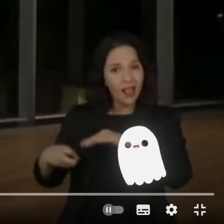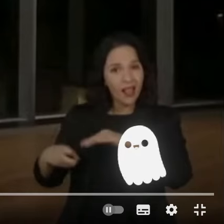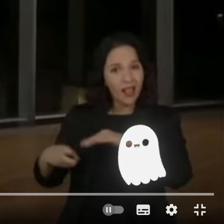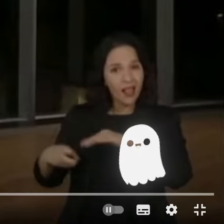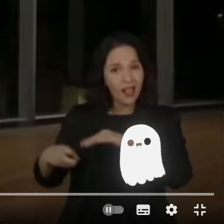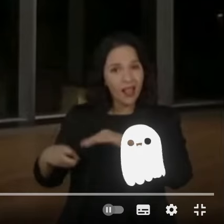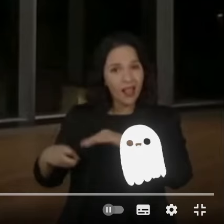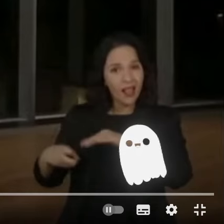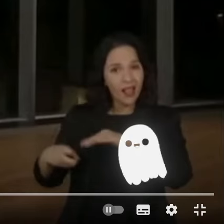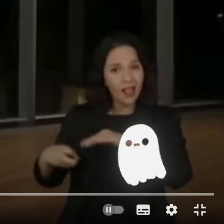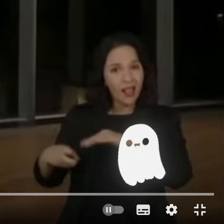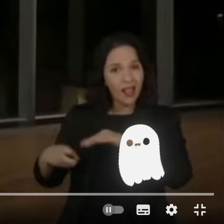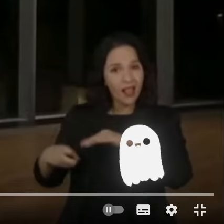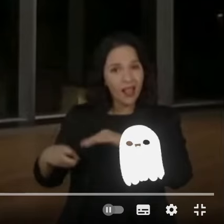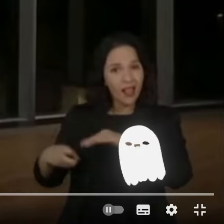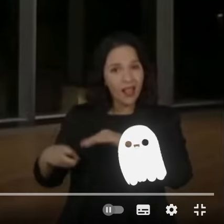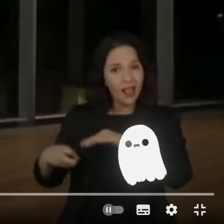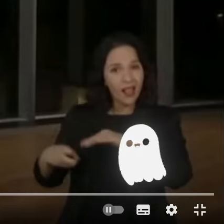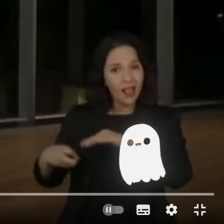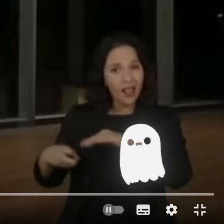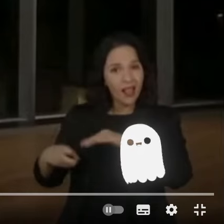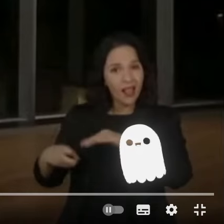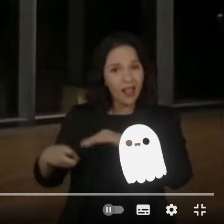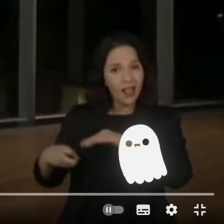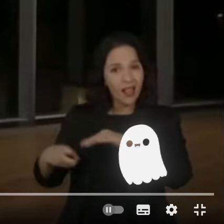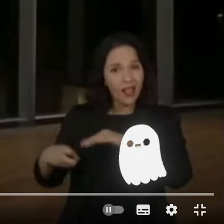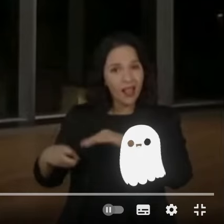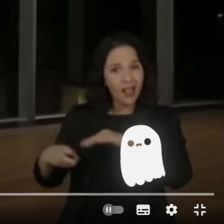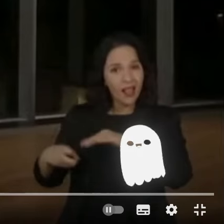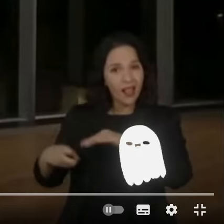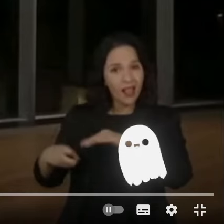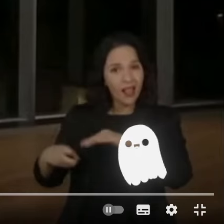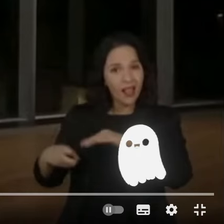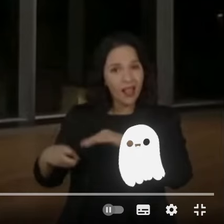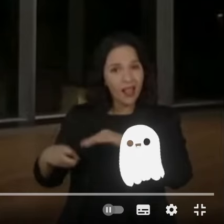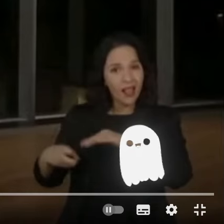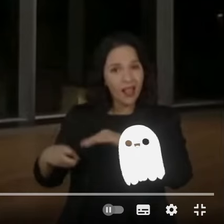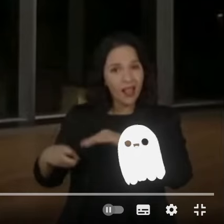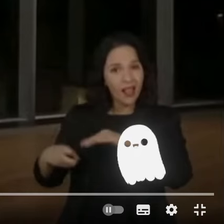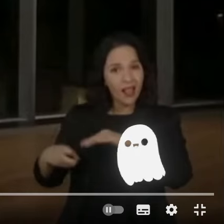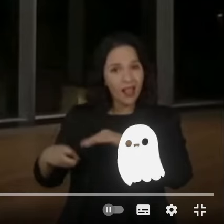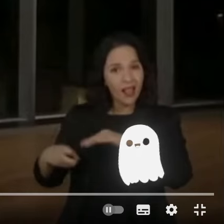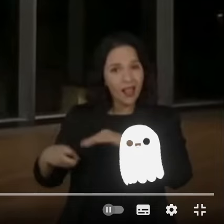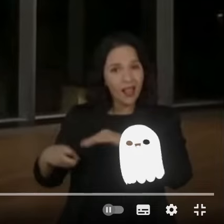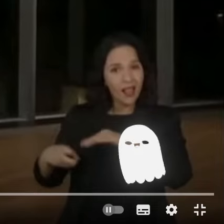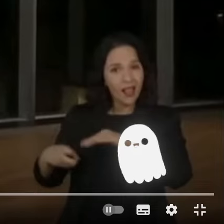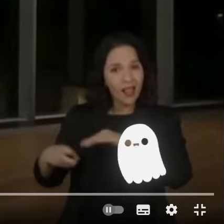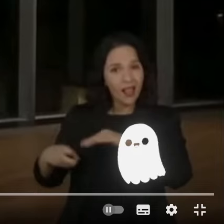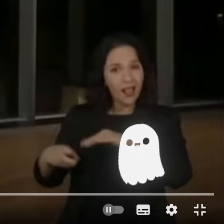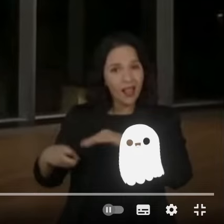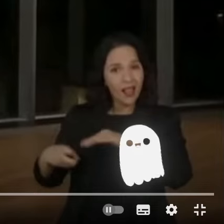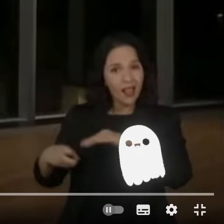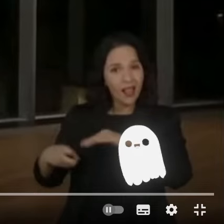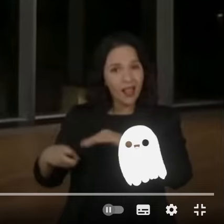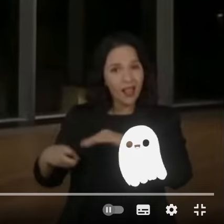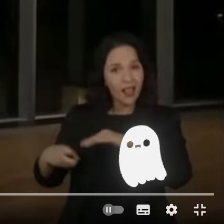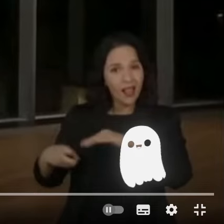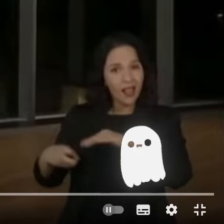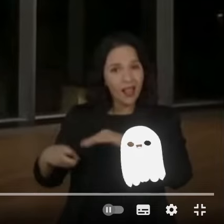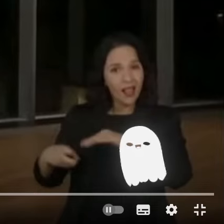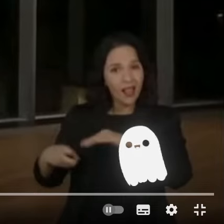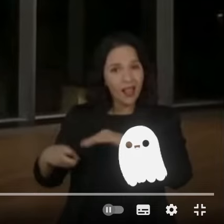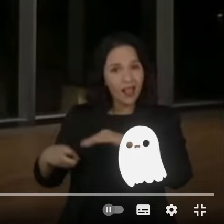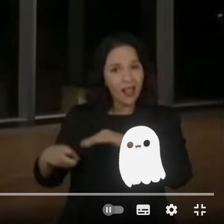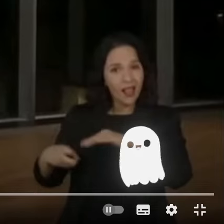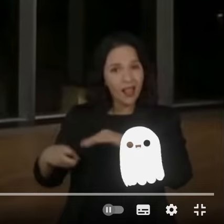foda. Andressa, um sorriso tipo do macaquinho aí do Alegria, ó. Meu filme favorito de criança era A Noiva do Chucky. E minha